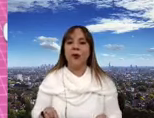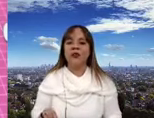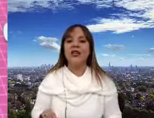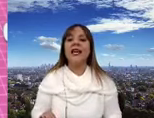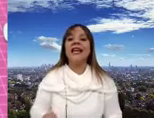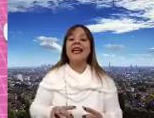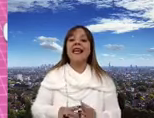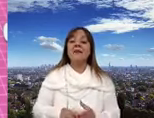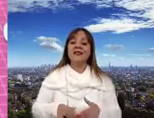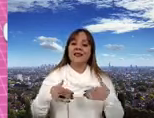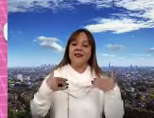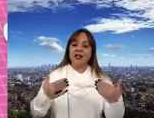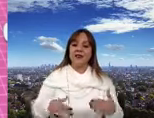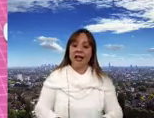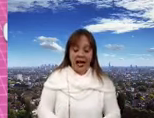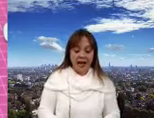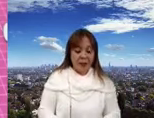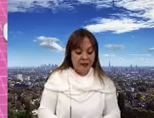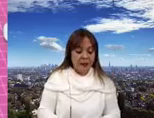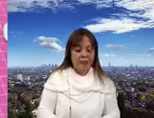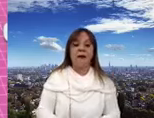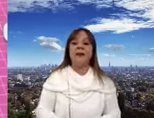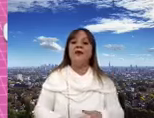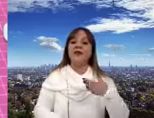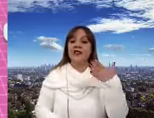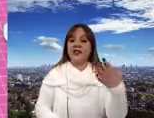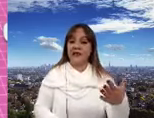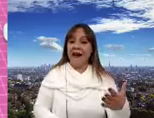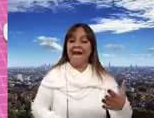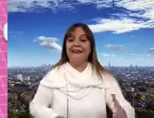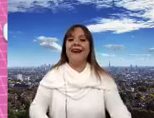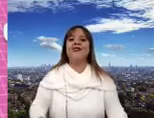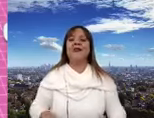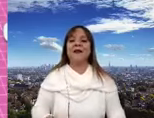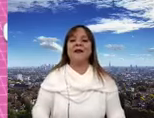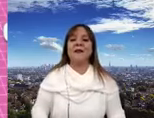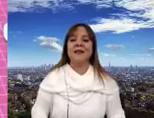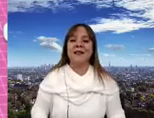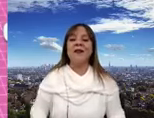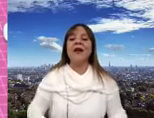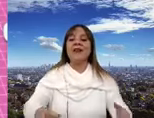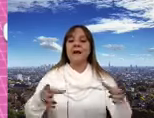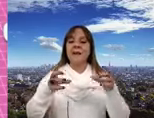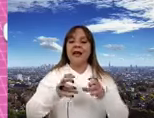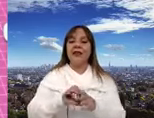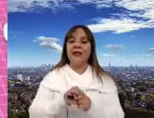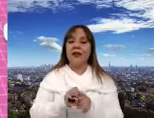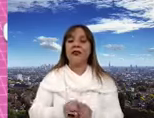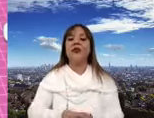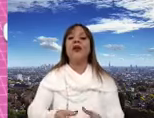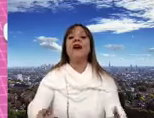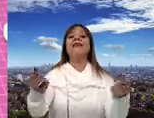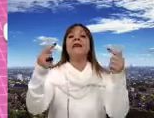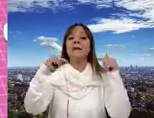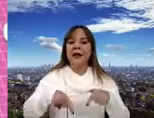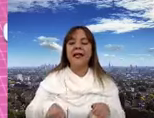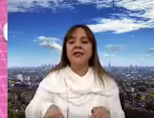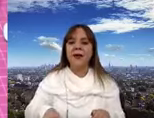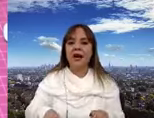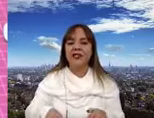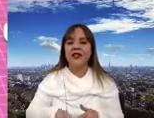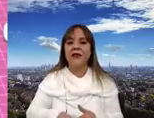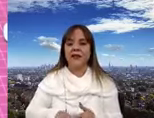comentários do post. E aí, para se certificar, né, para participar mesmo, efetivar aí a sua participação, você pega essa foto, coloca também na sua página